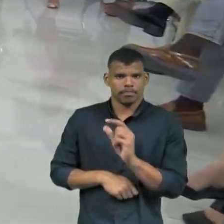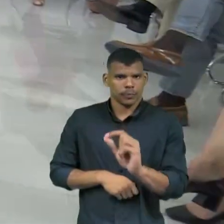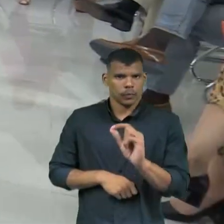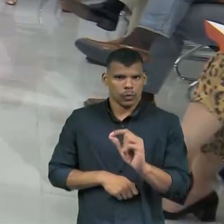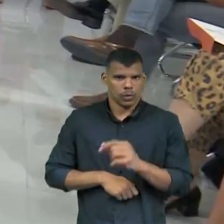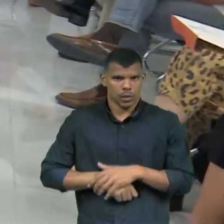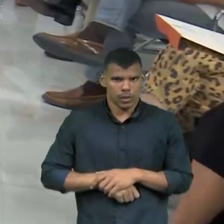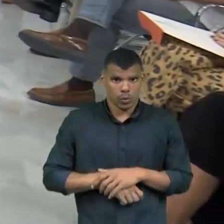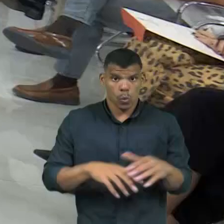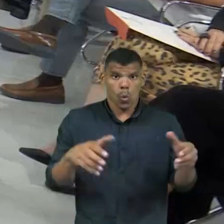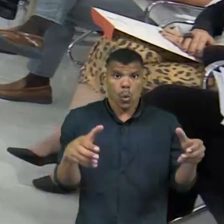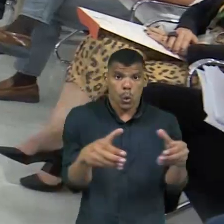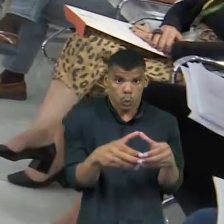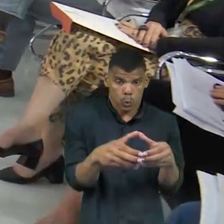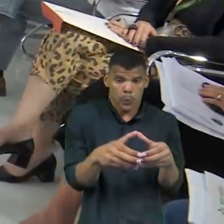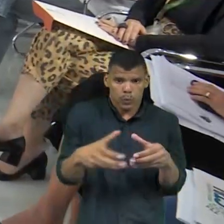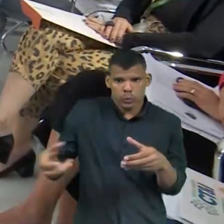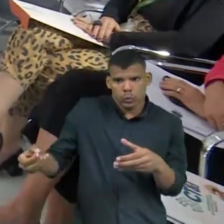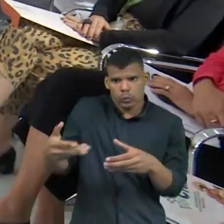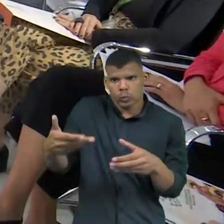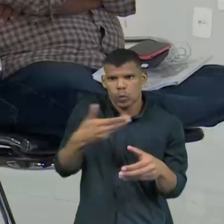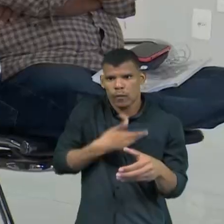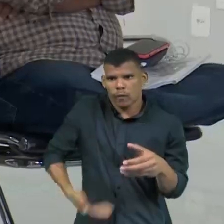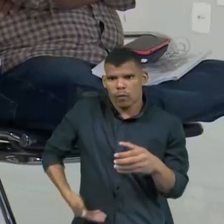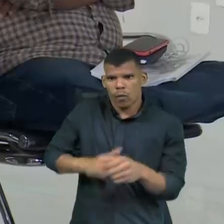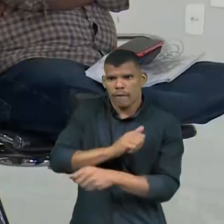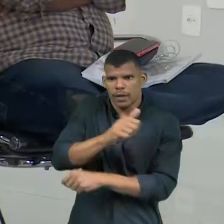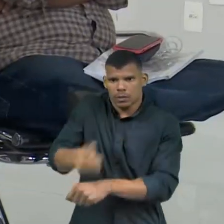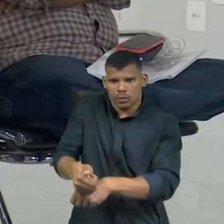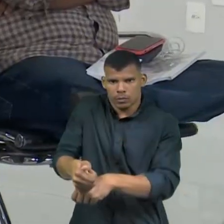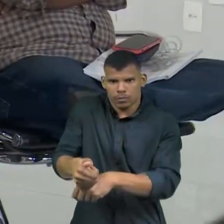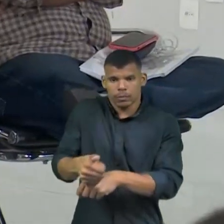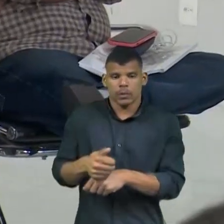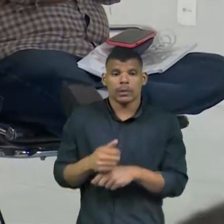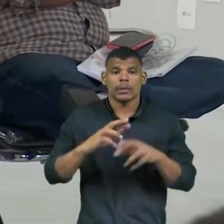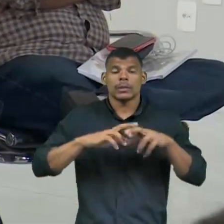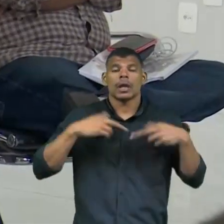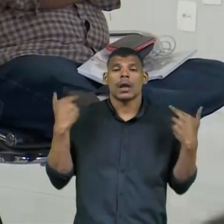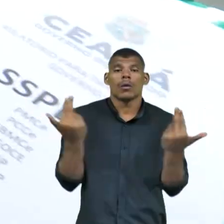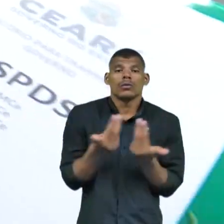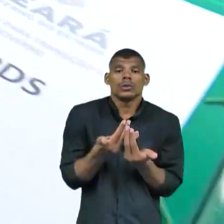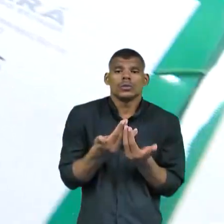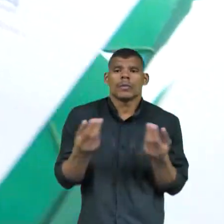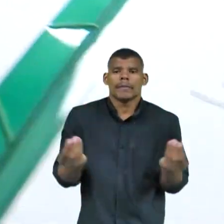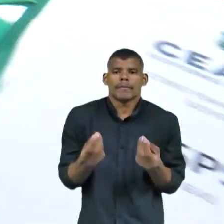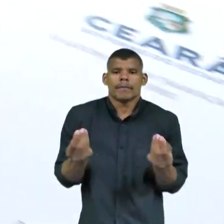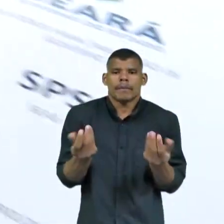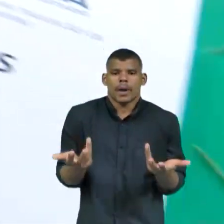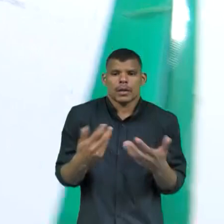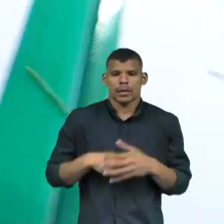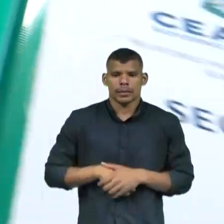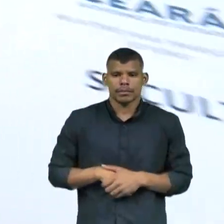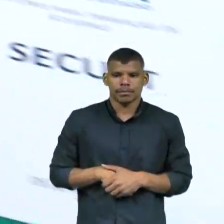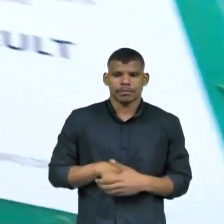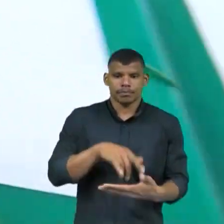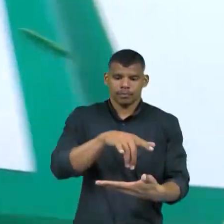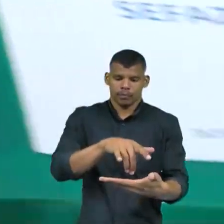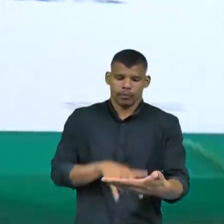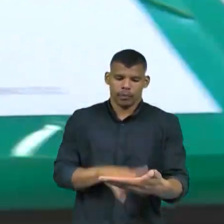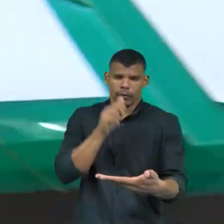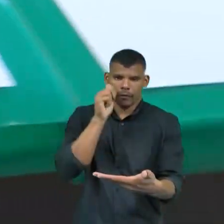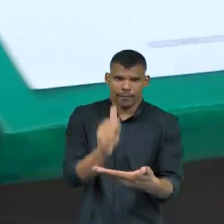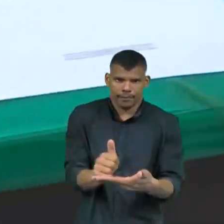Sela e do governador eleito Elmano de Freitas se reuniram para a entrega de relatórios. Nos documentos estão os